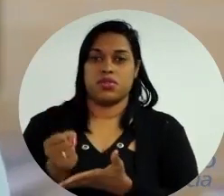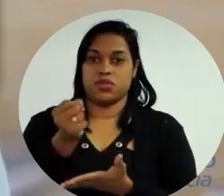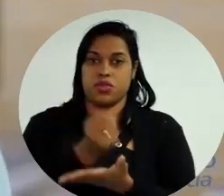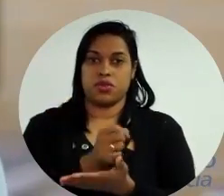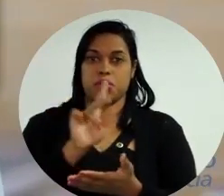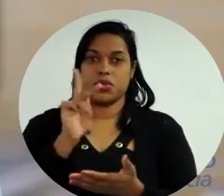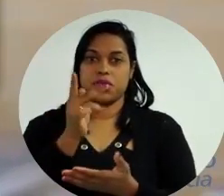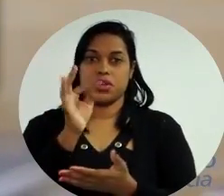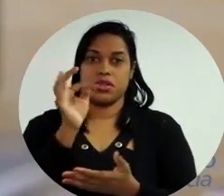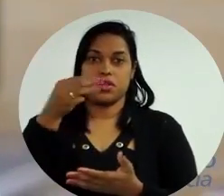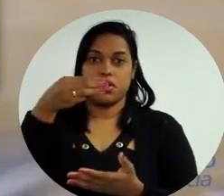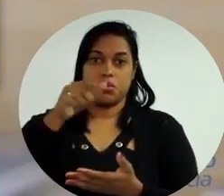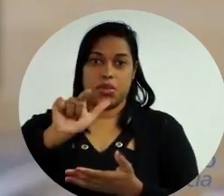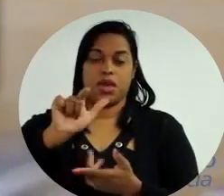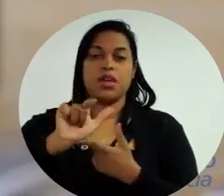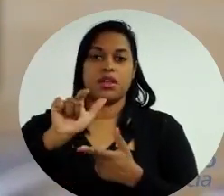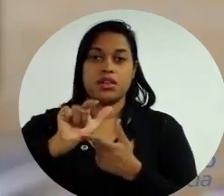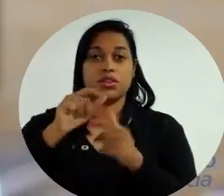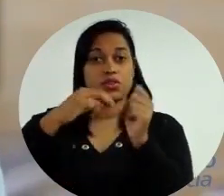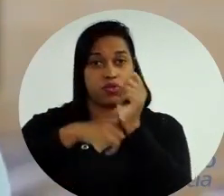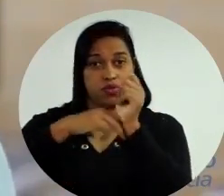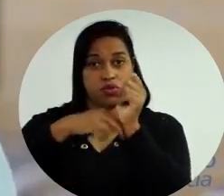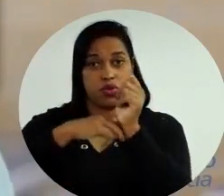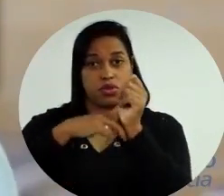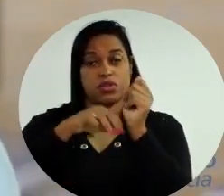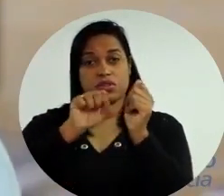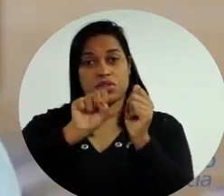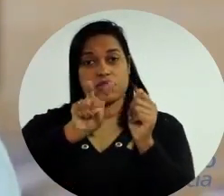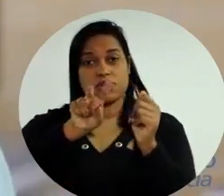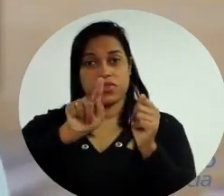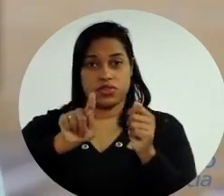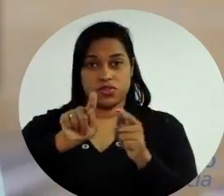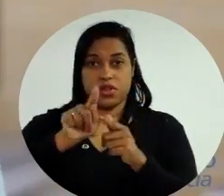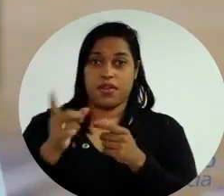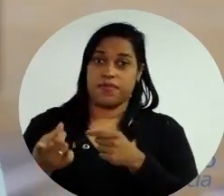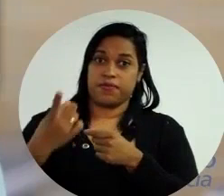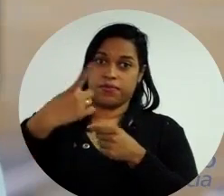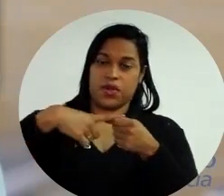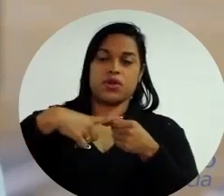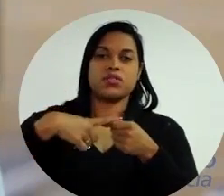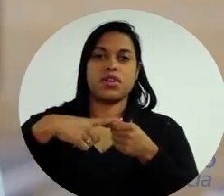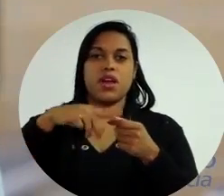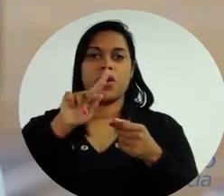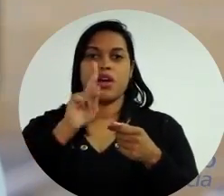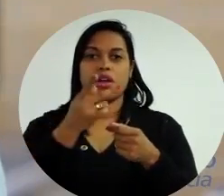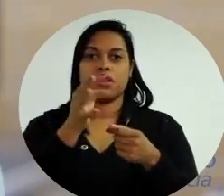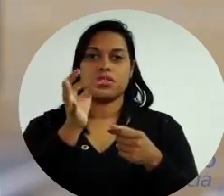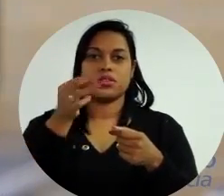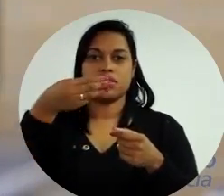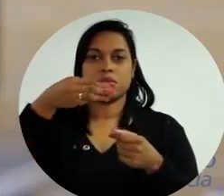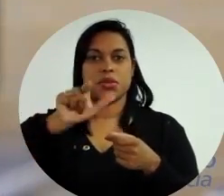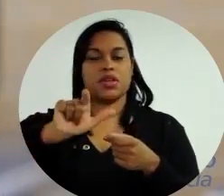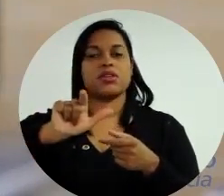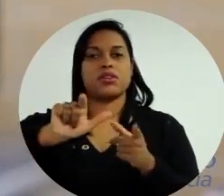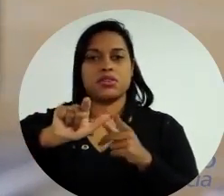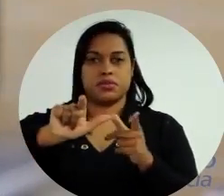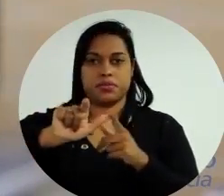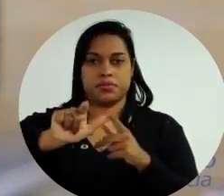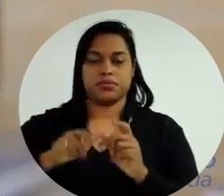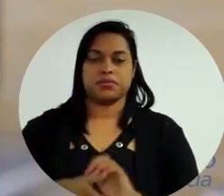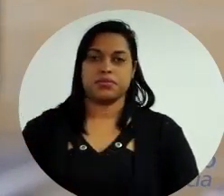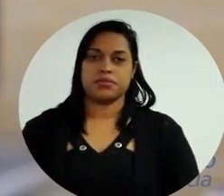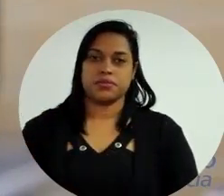documento HTML através dos códigos SVG e depois voltar a codificar HTML.